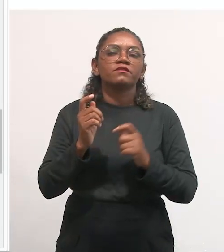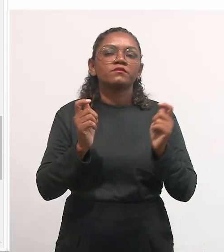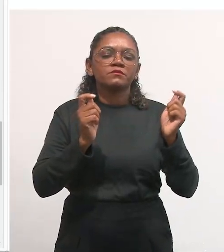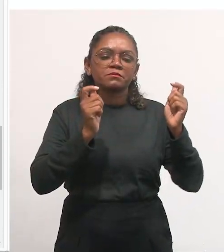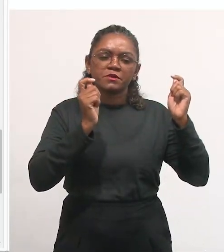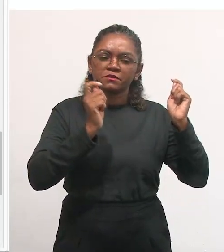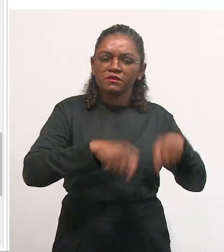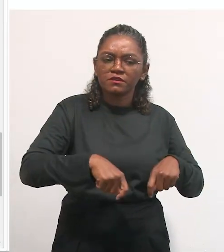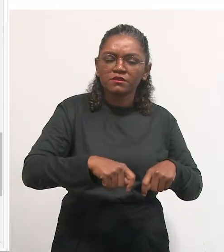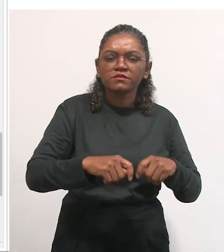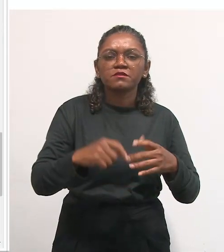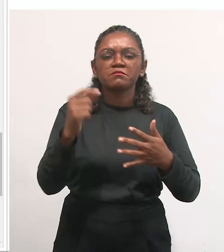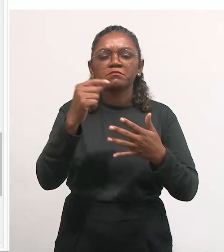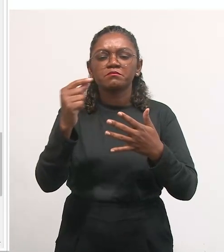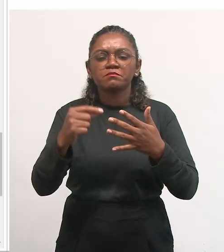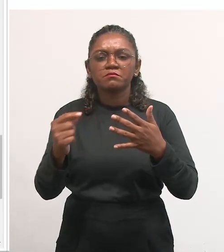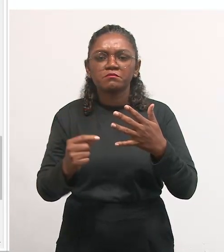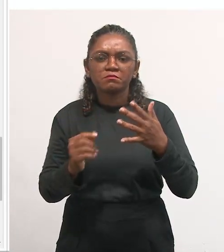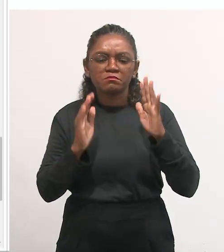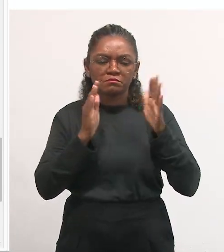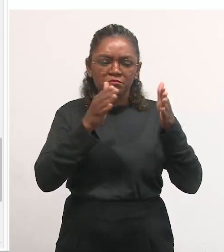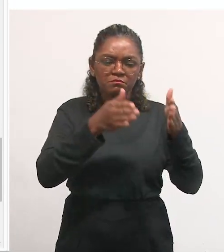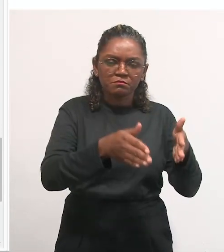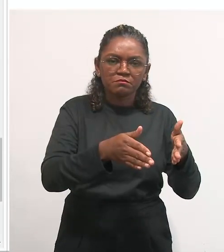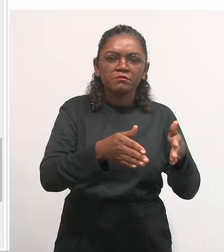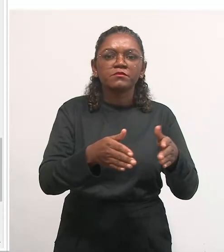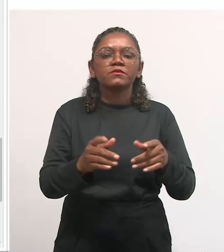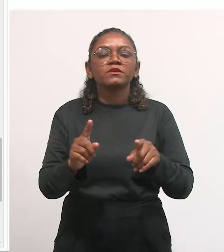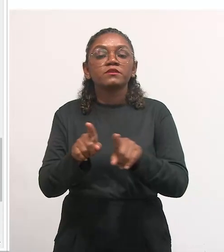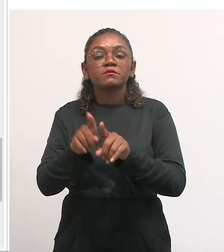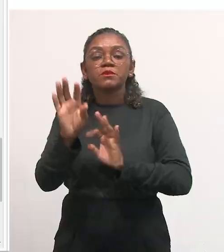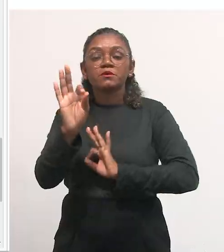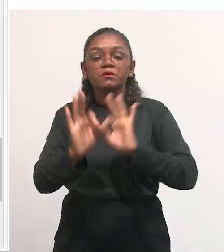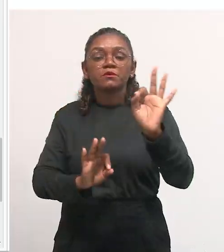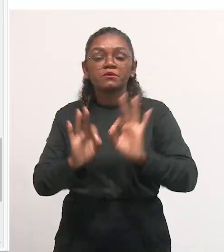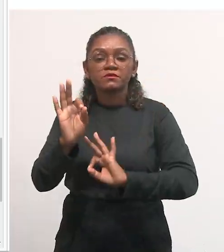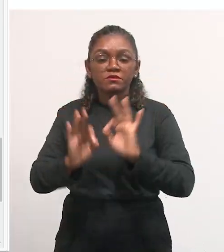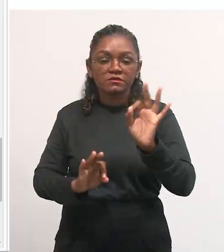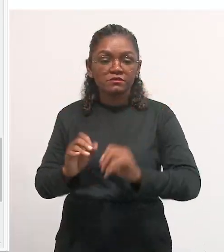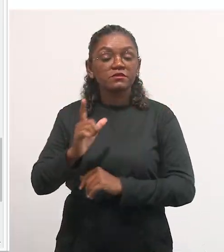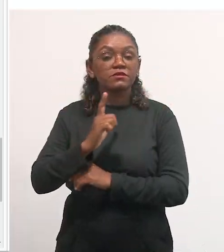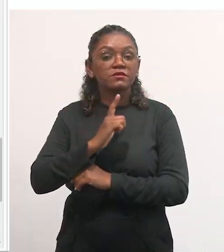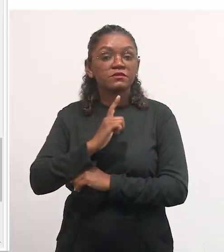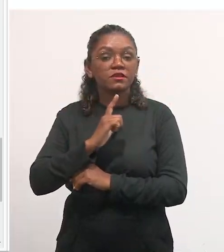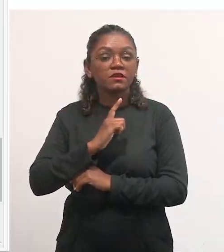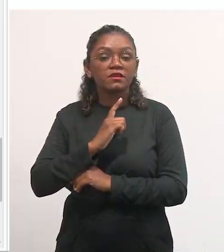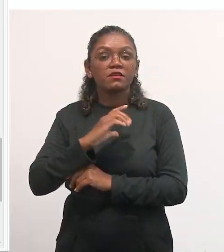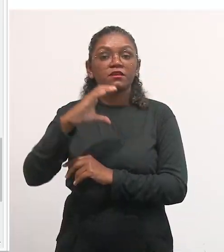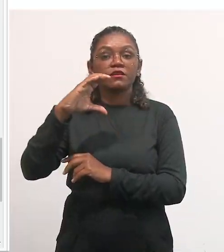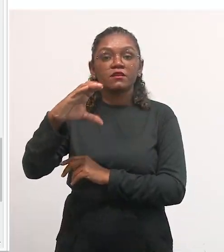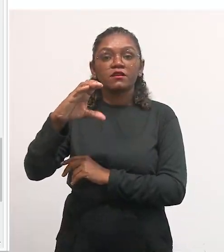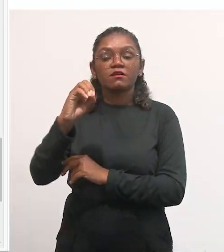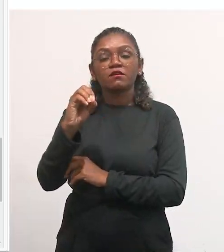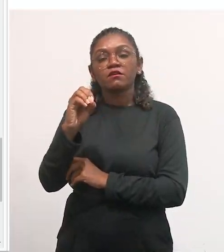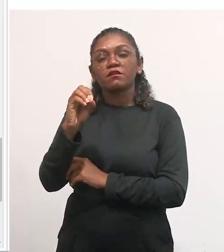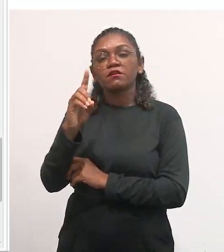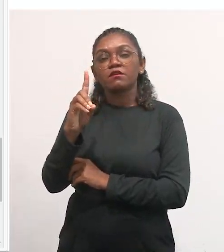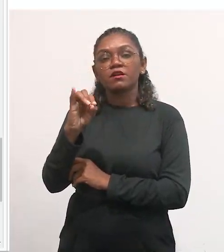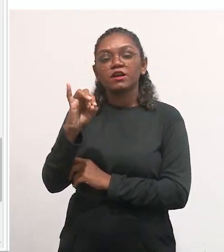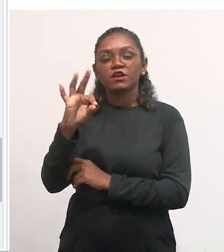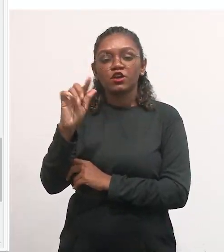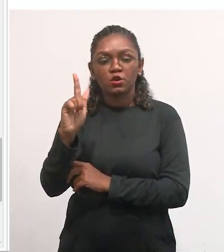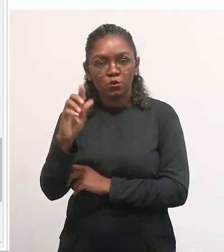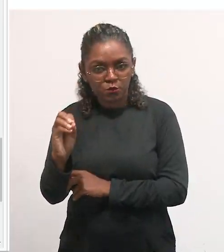competências específicas, e ele traz a organização, olha só, com um código alfanumérico. Né? Aqui